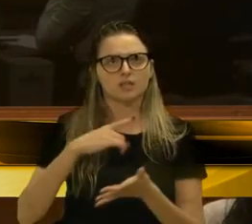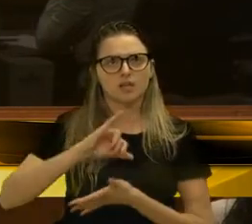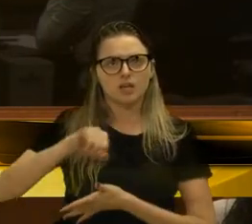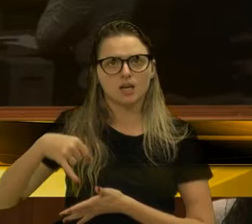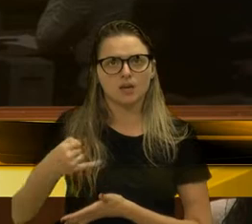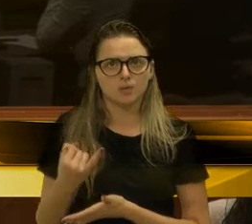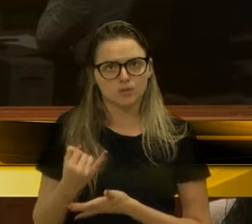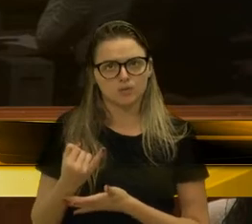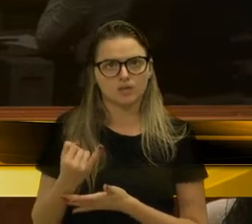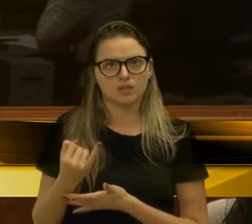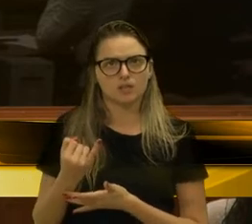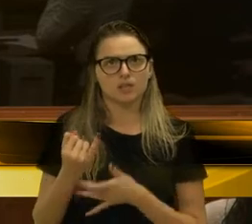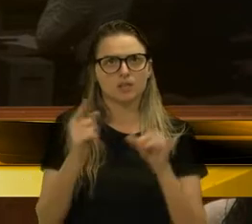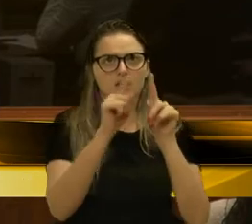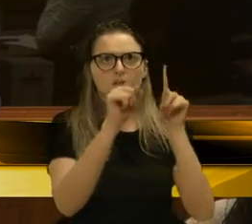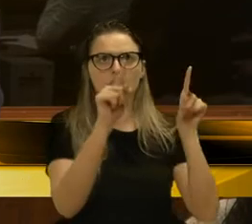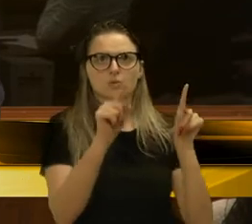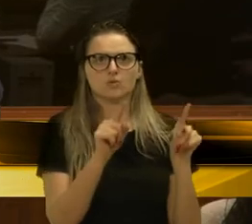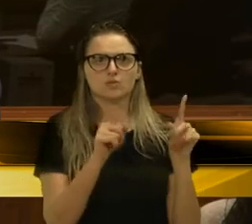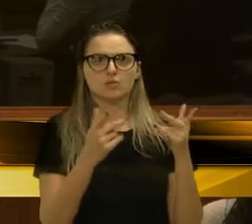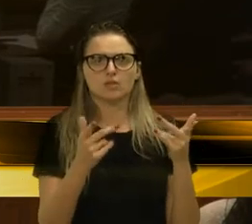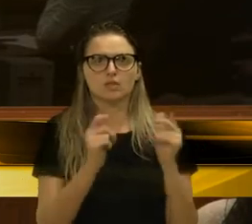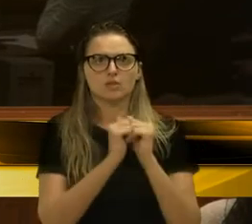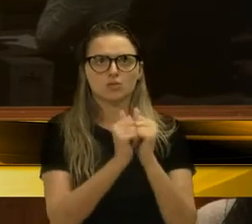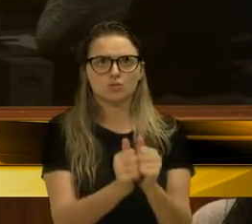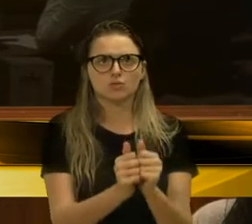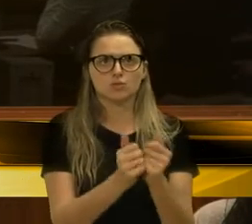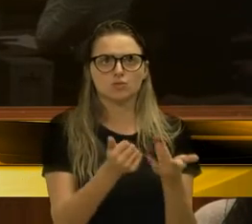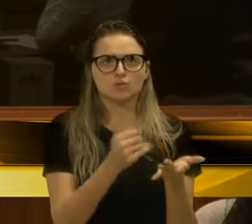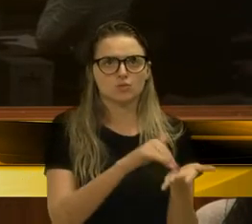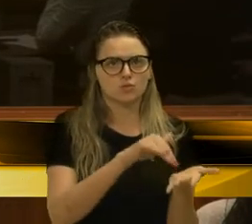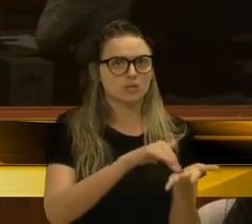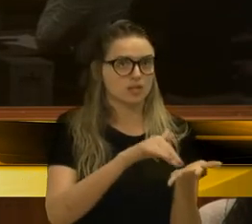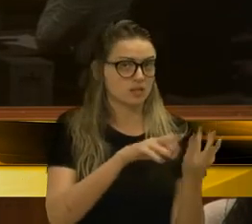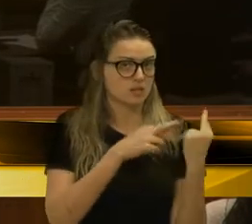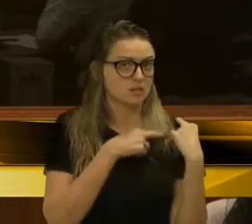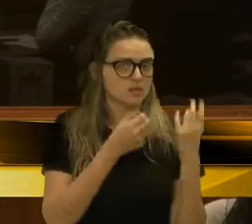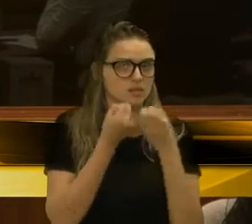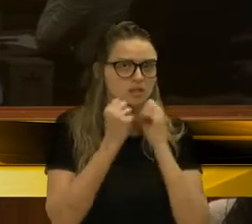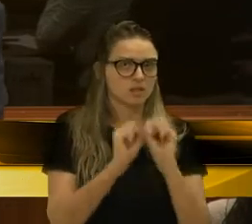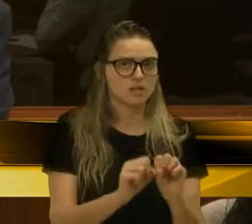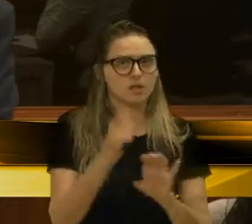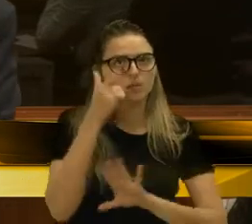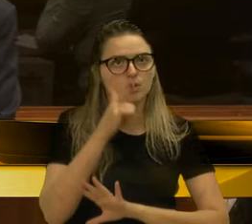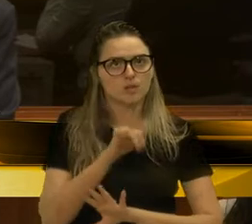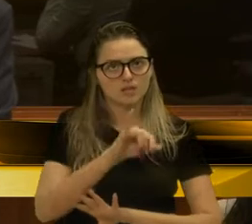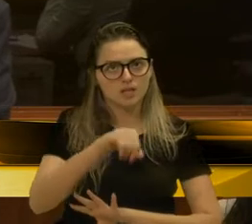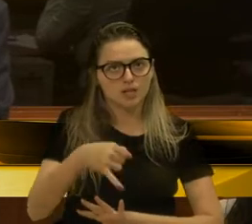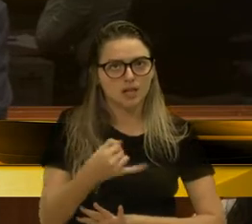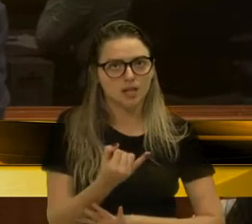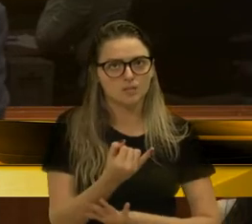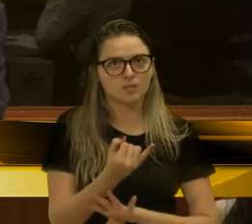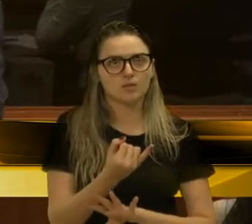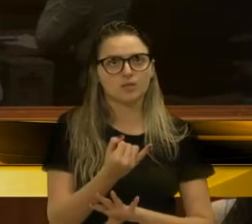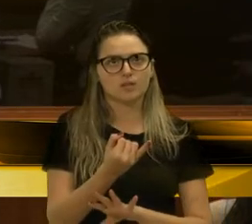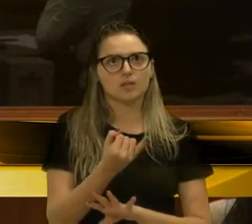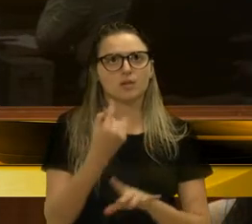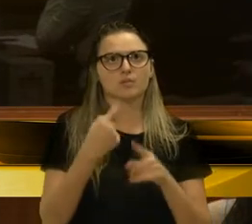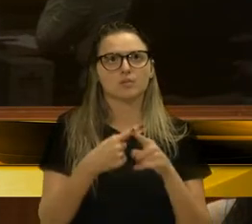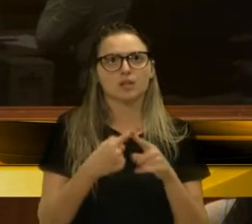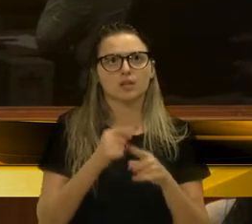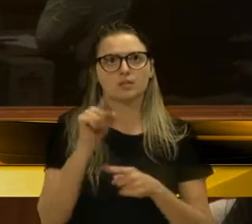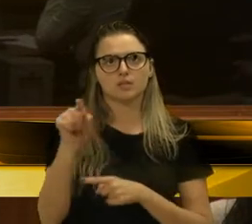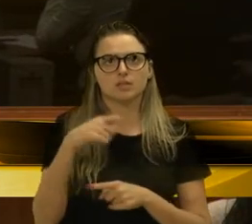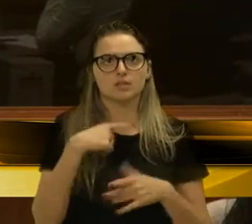aproveitarmos o quadro técnico da Prefeitura, junto com os respectivos secretários, para que possam aproveitar mais, tendo em vista que Vossa Excelência